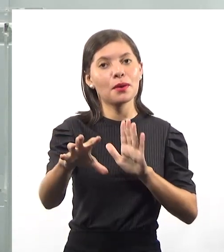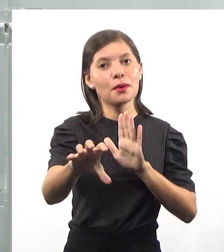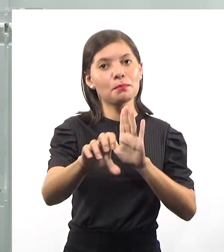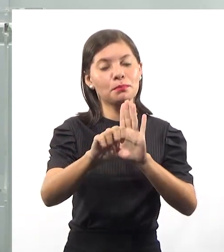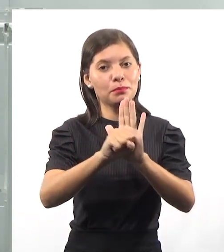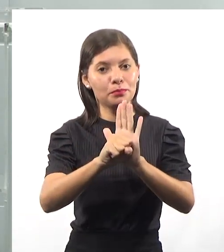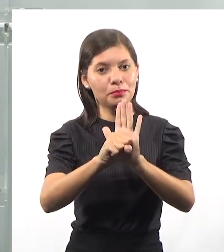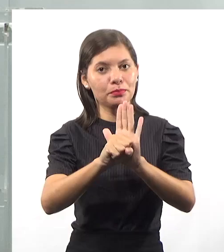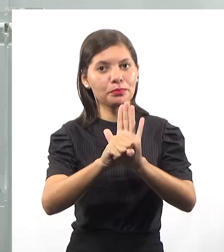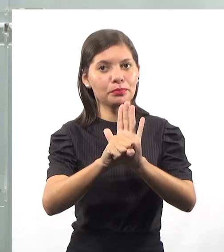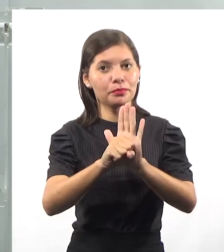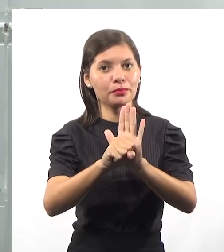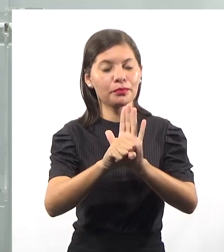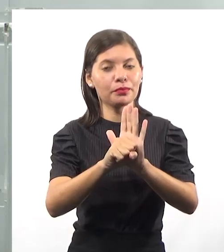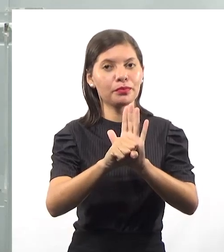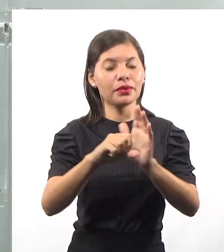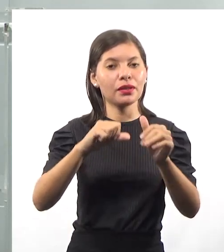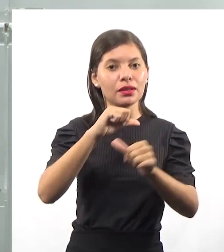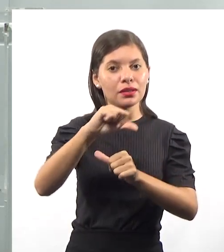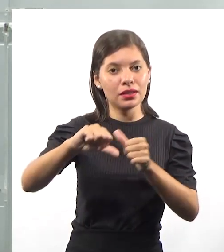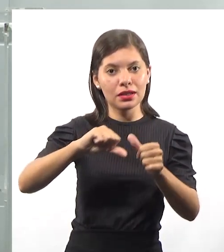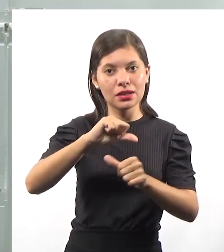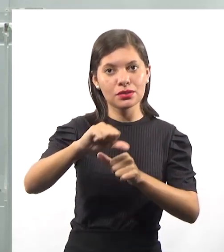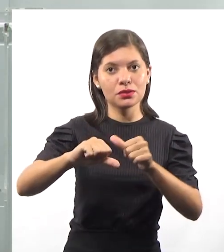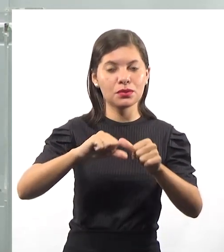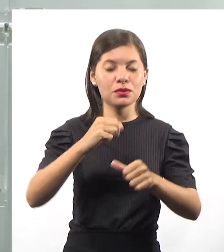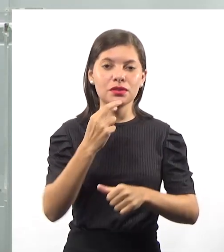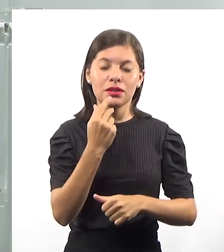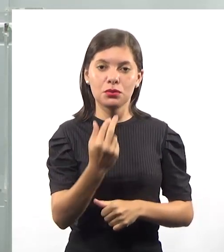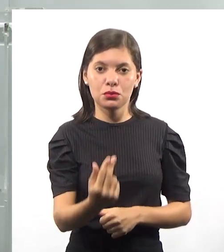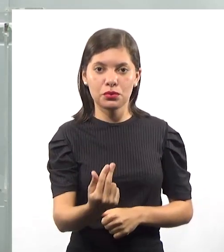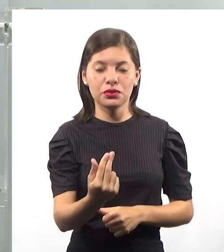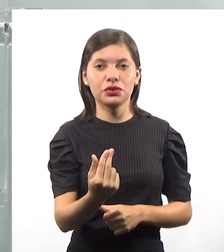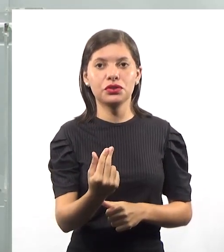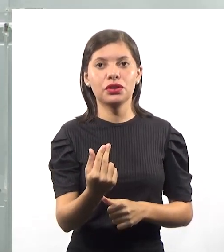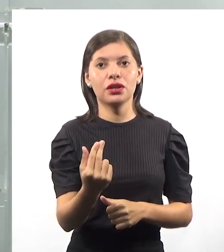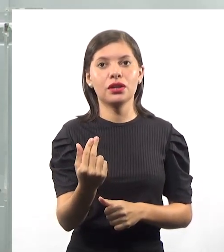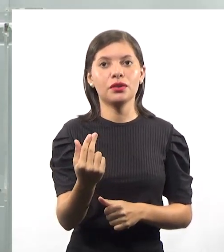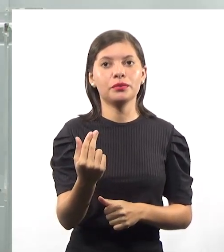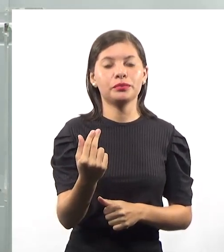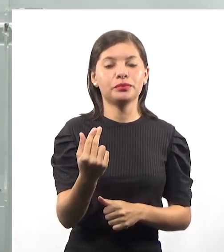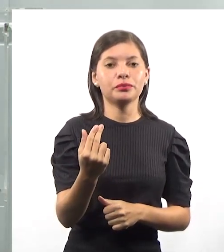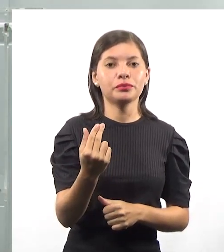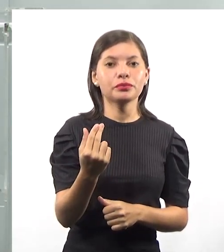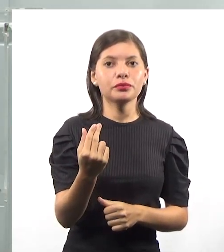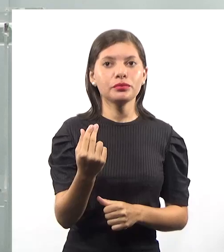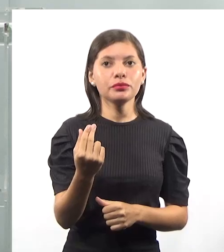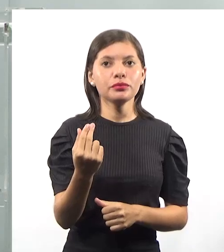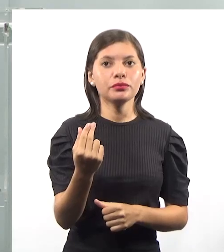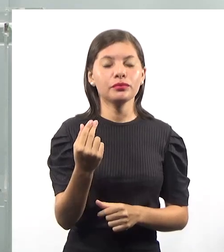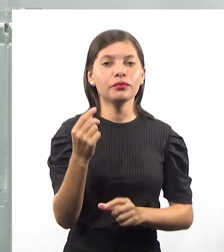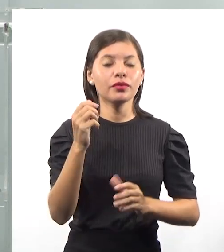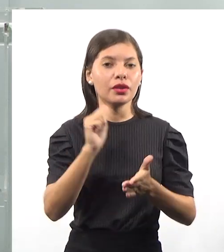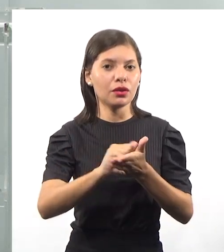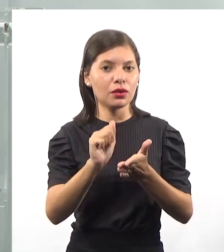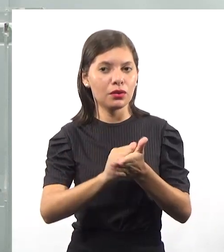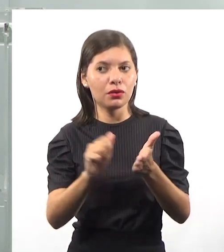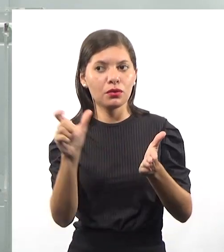nas operações linguísticas e neurológicas superiores que o Vygotsky vai